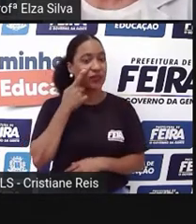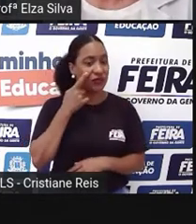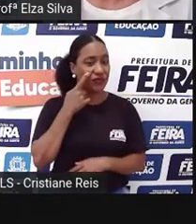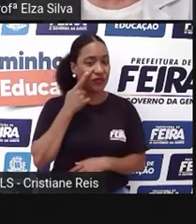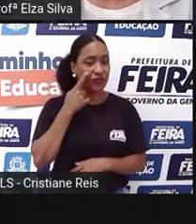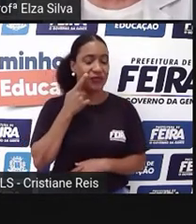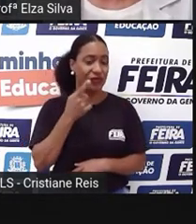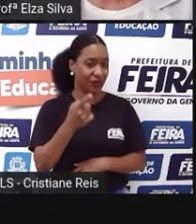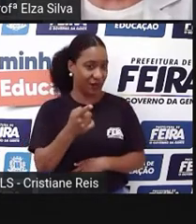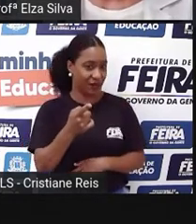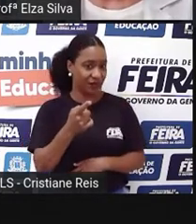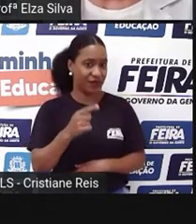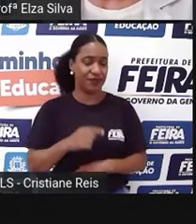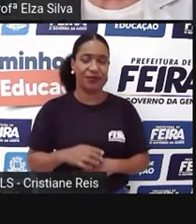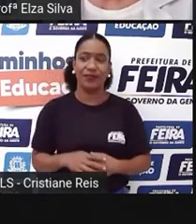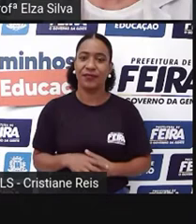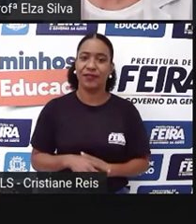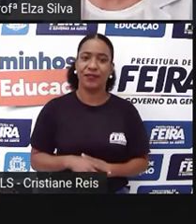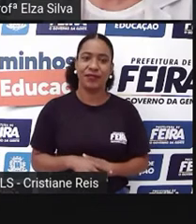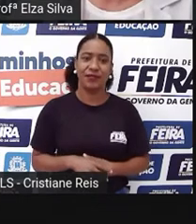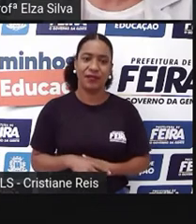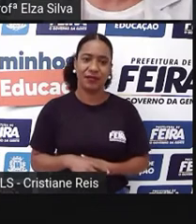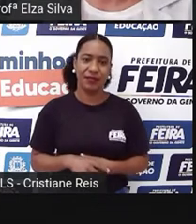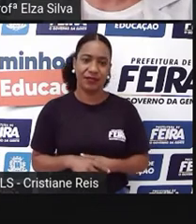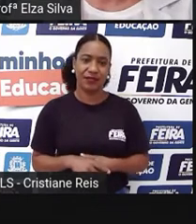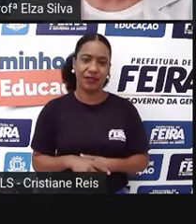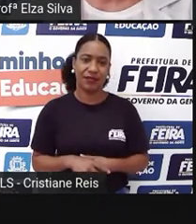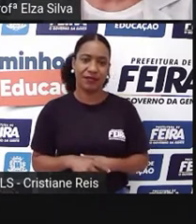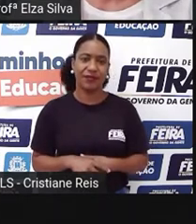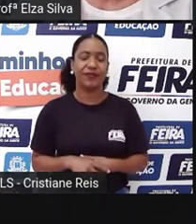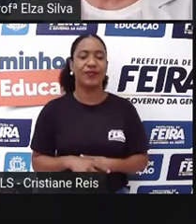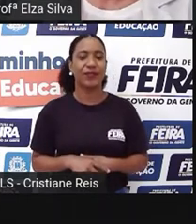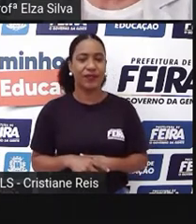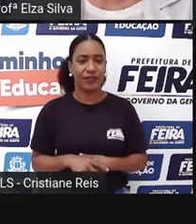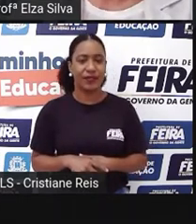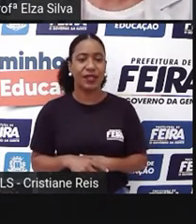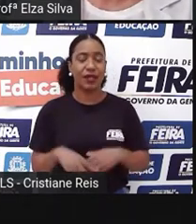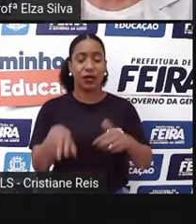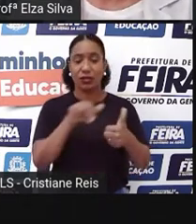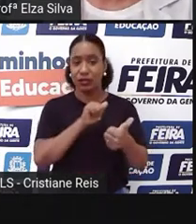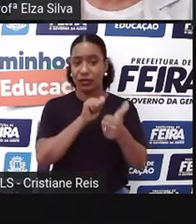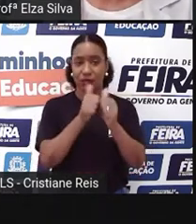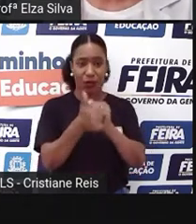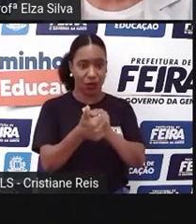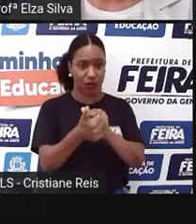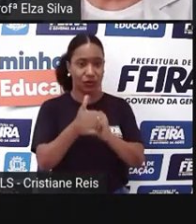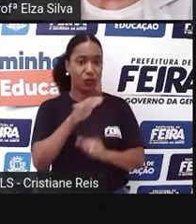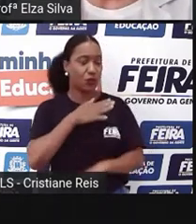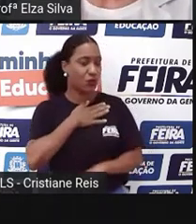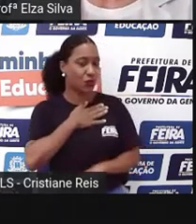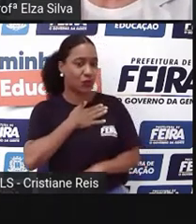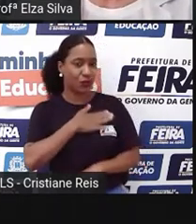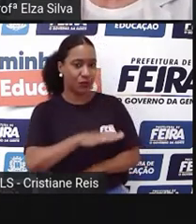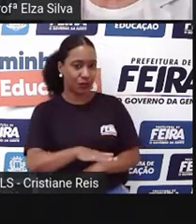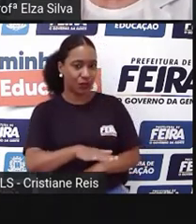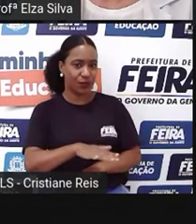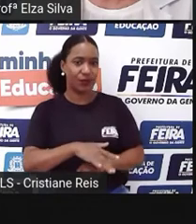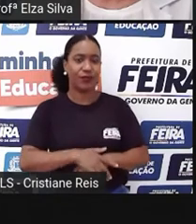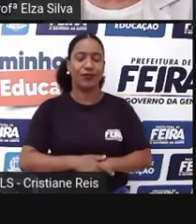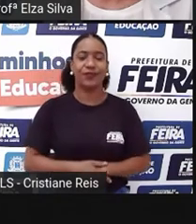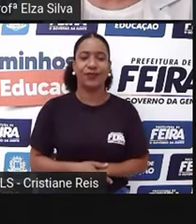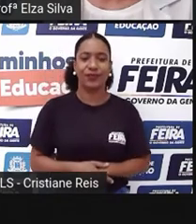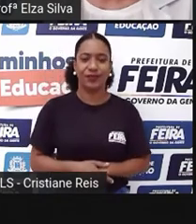duas possibilidades. I dislike sports. Eu não gosto de esporte. I don't